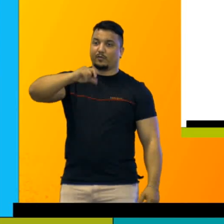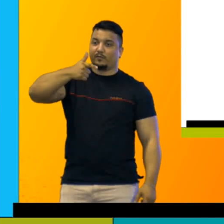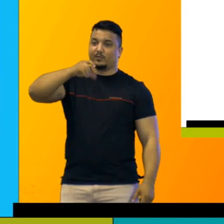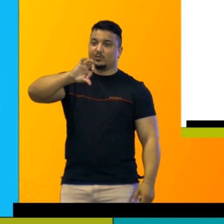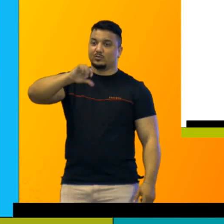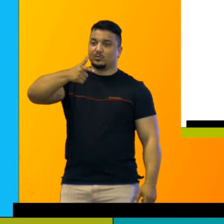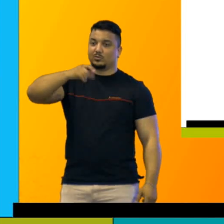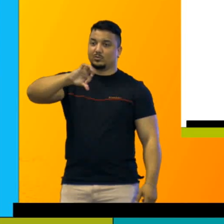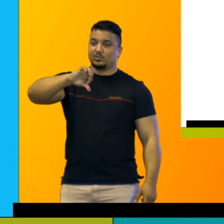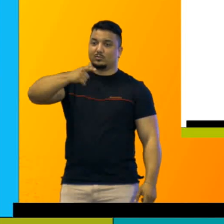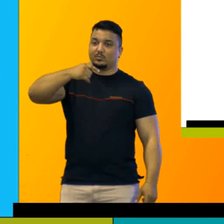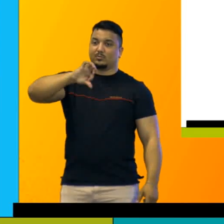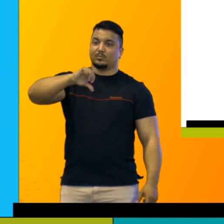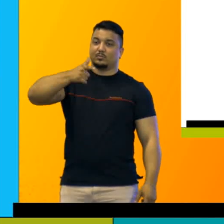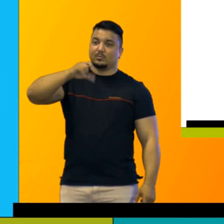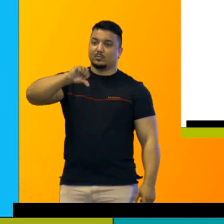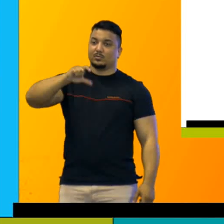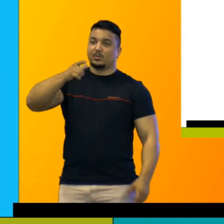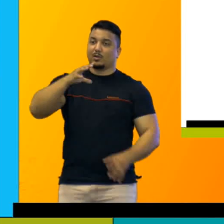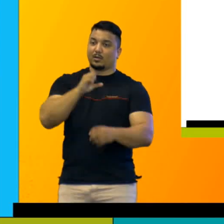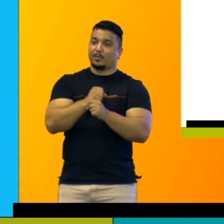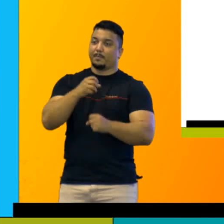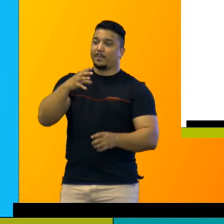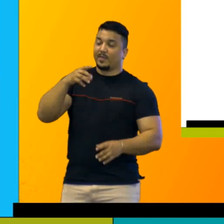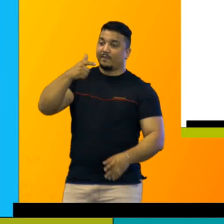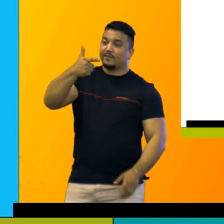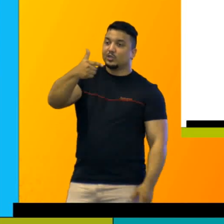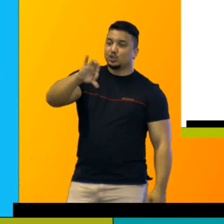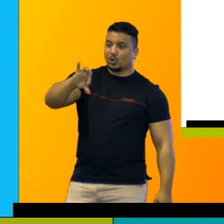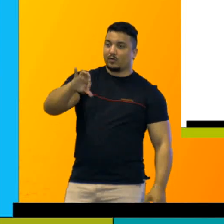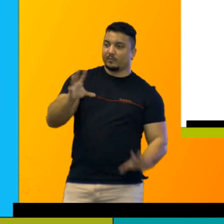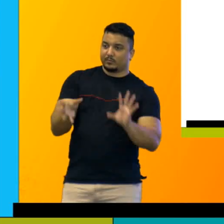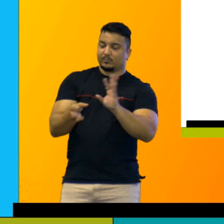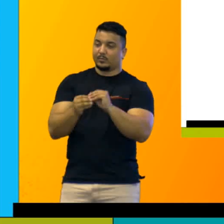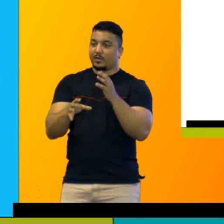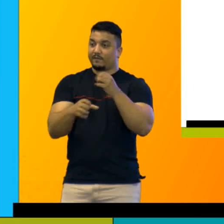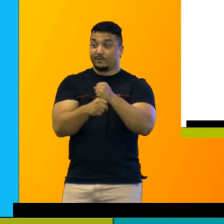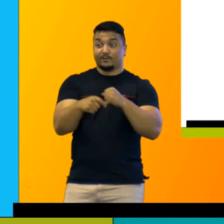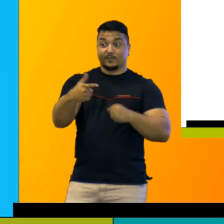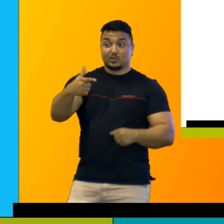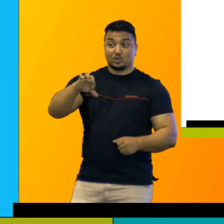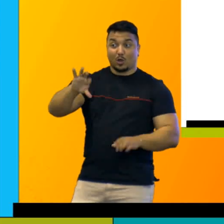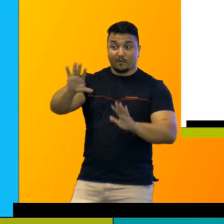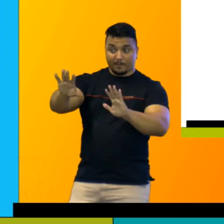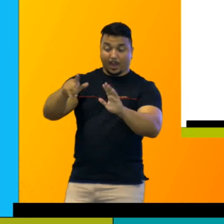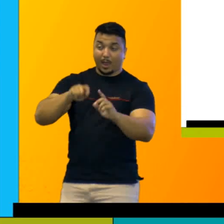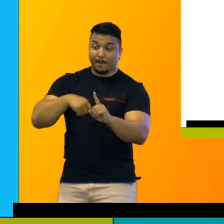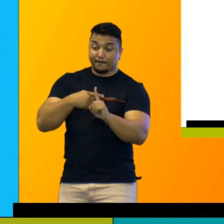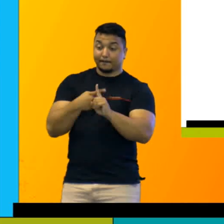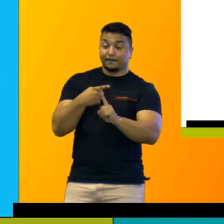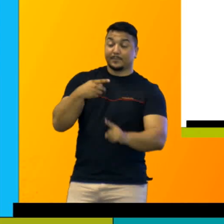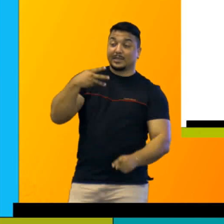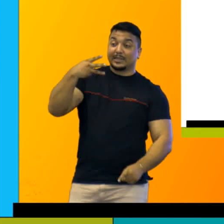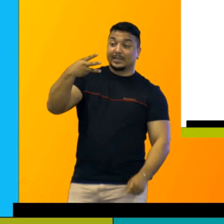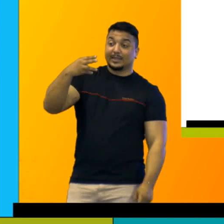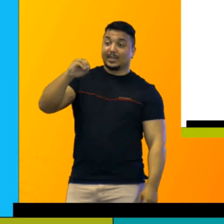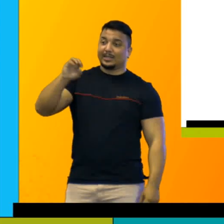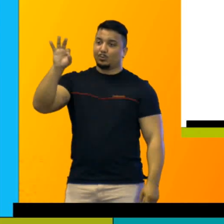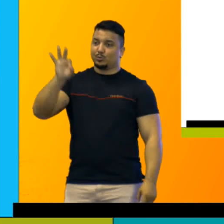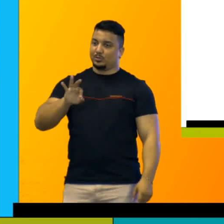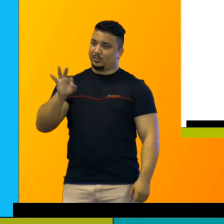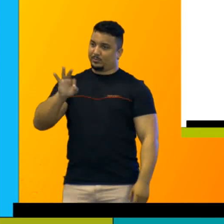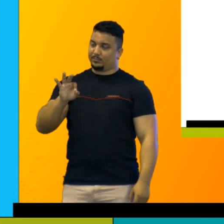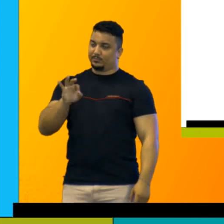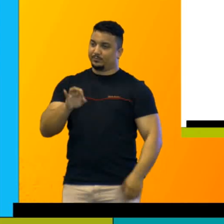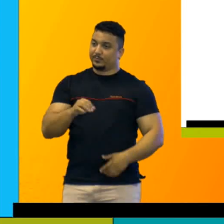29. A média é 29. Só que ele tem que botar mais quantos por cento em cima?